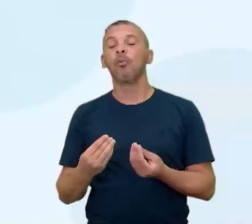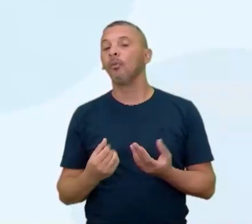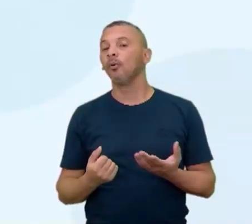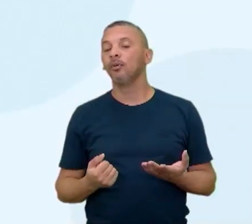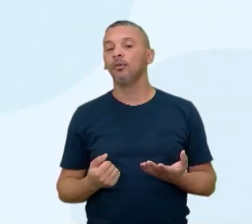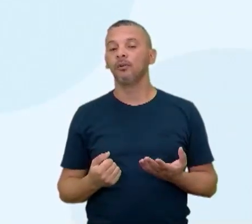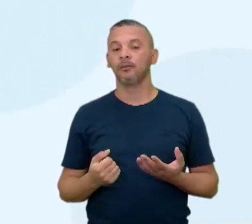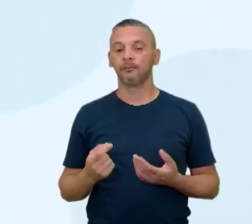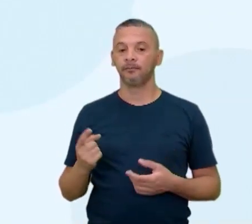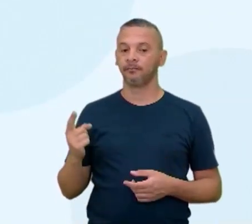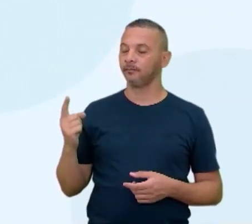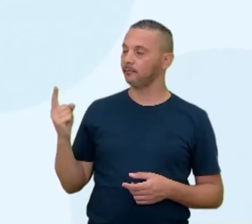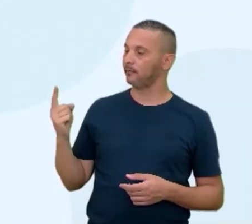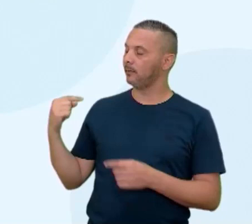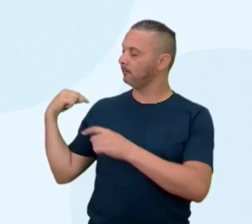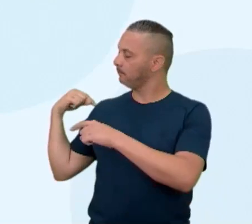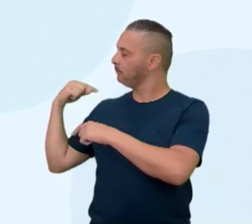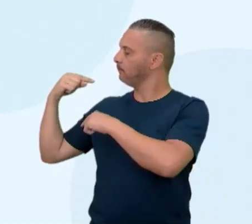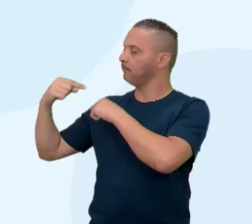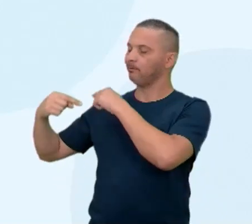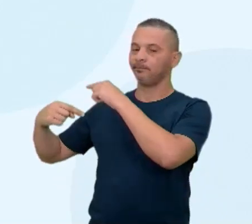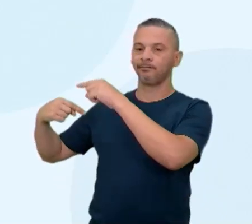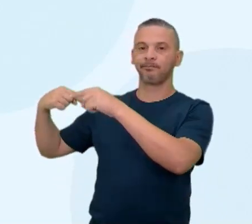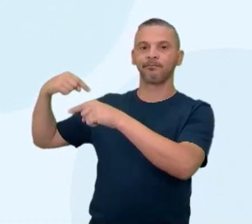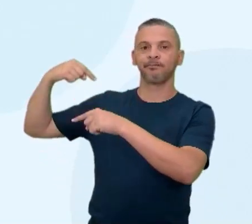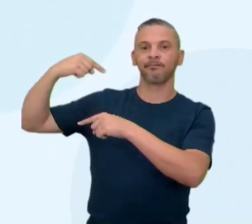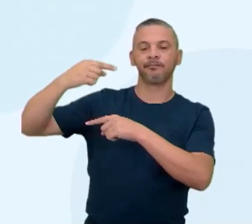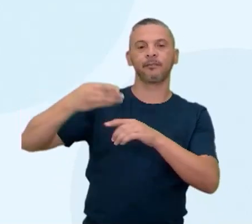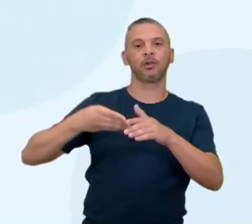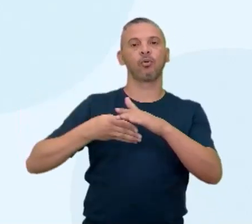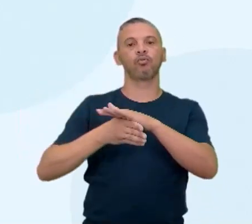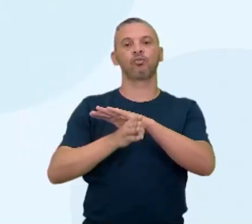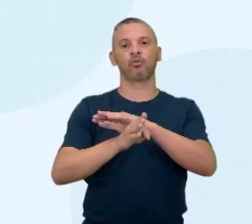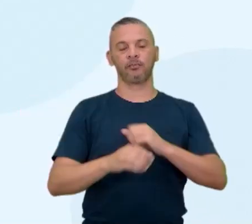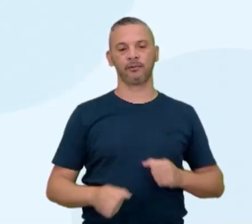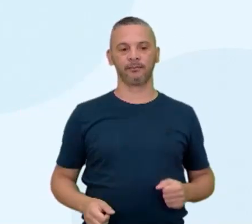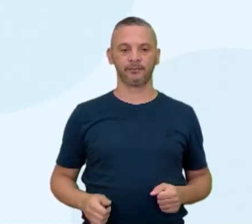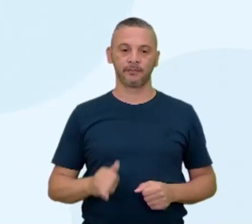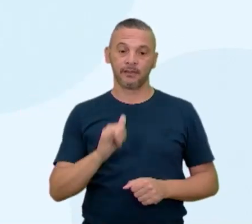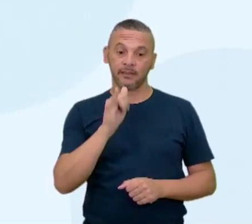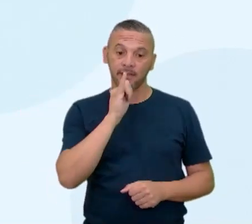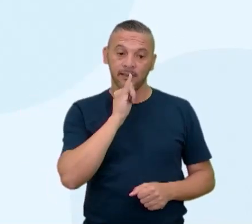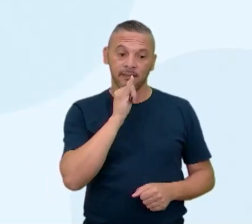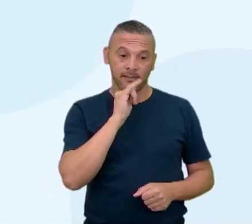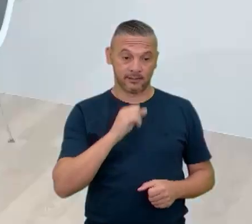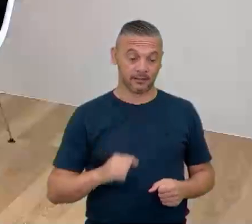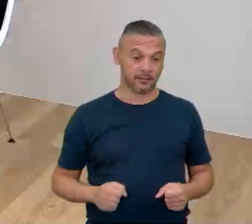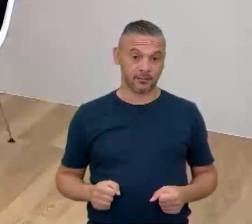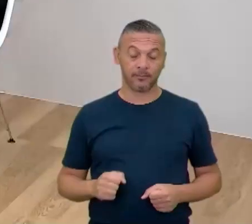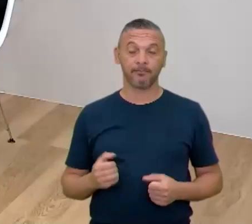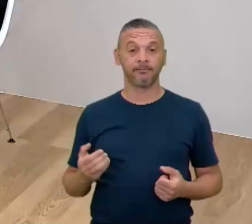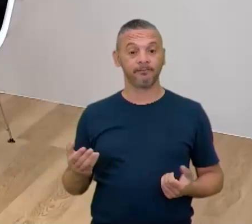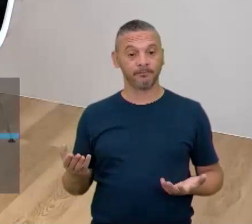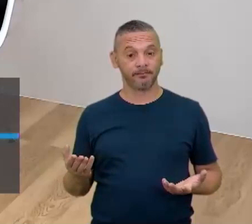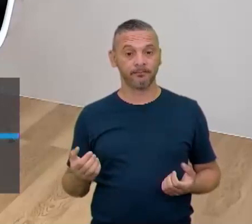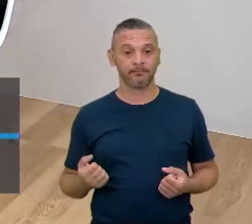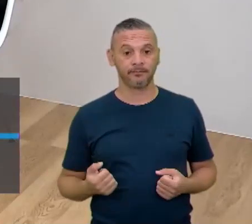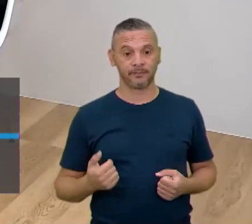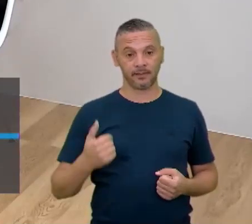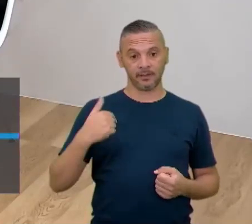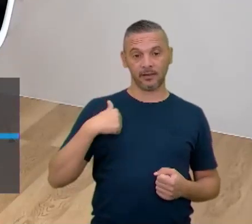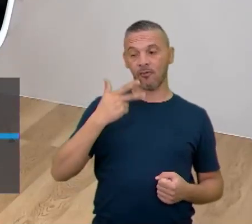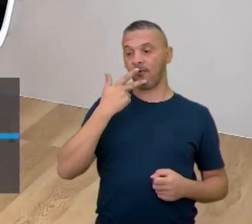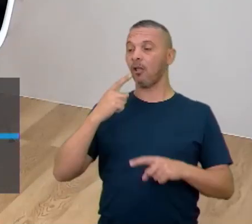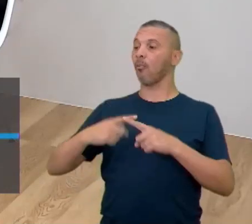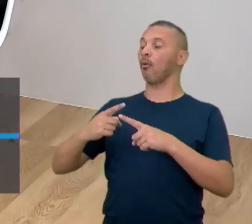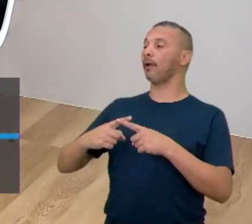herdando tradições a partir das referências. Por exemplo, você fala por causa disso. Eu falo por